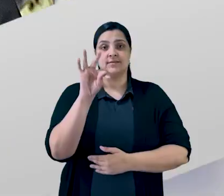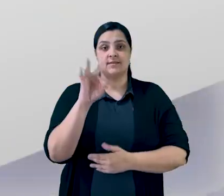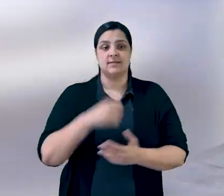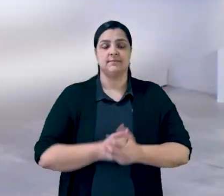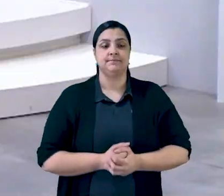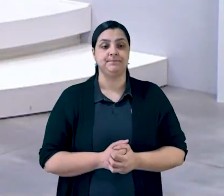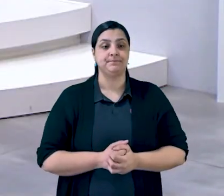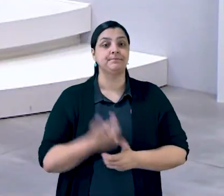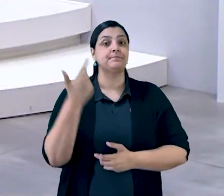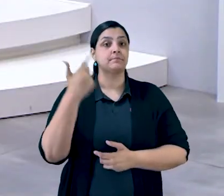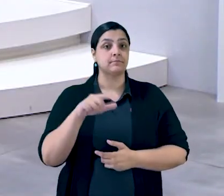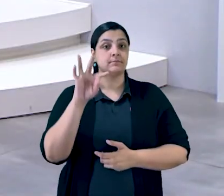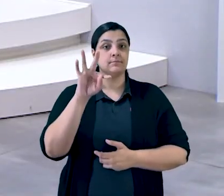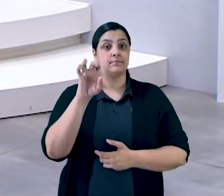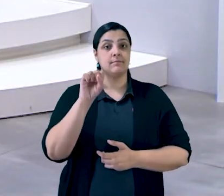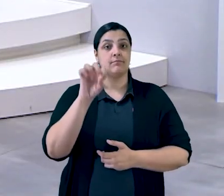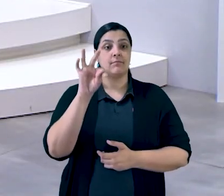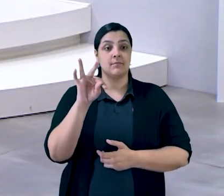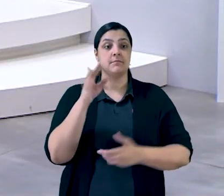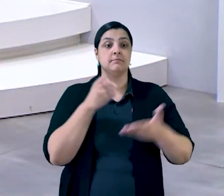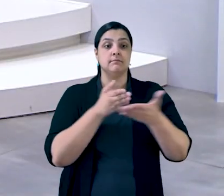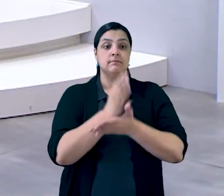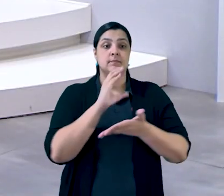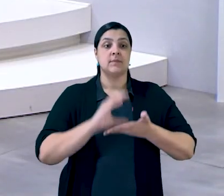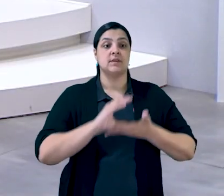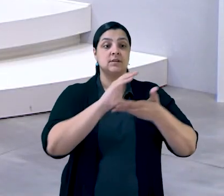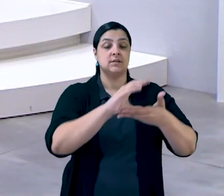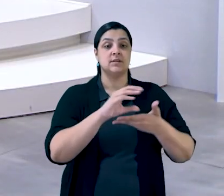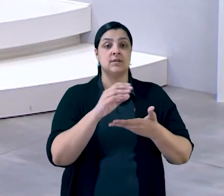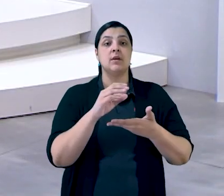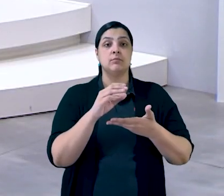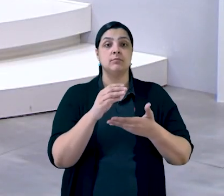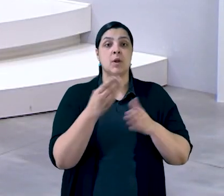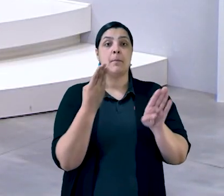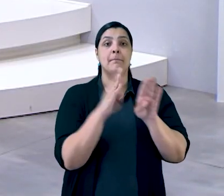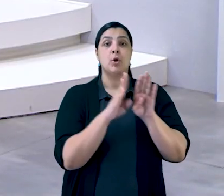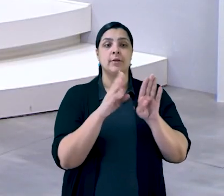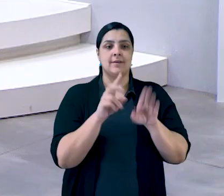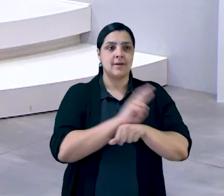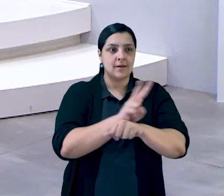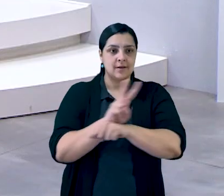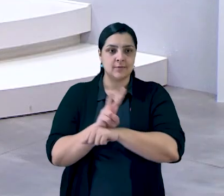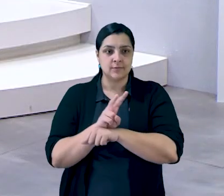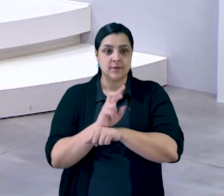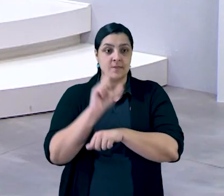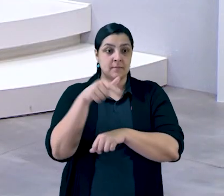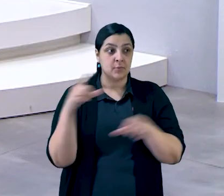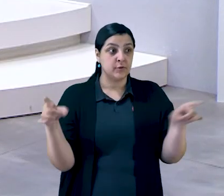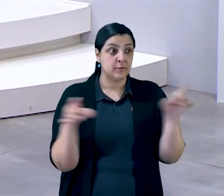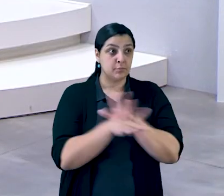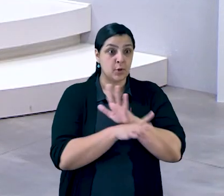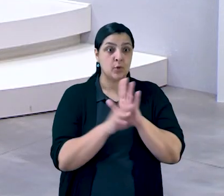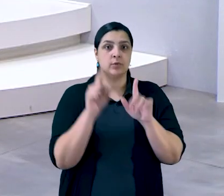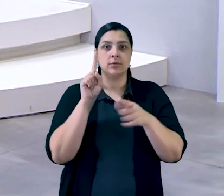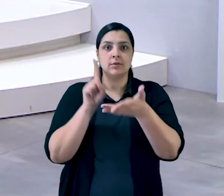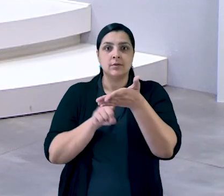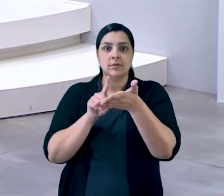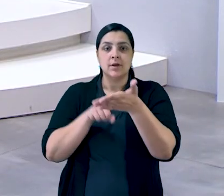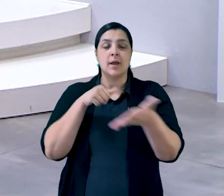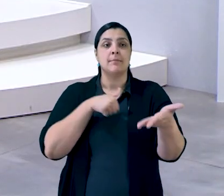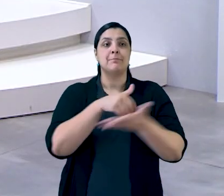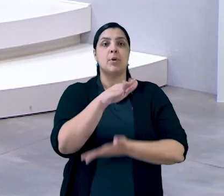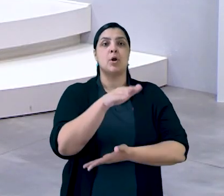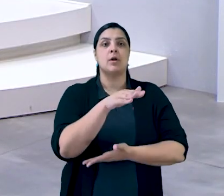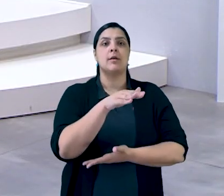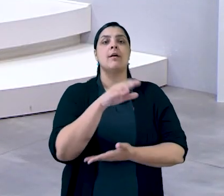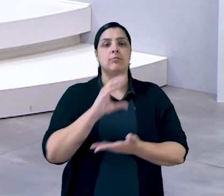hoje. E mais, TST valida a indenização a porteiros dispensados após instalação de portarias virtuais.